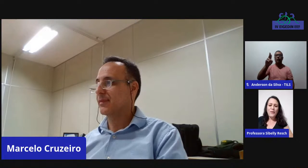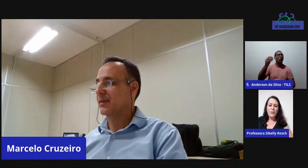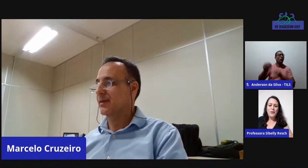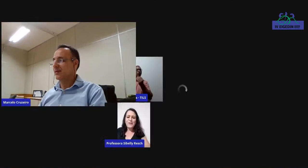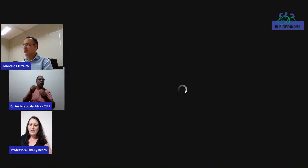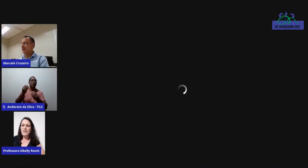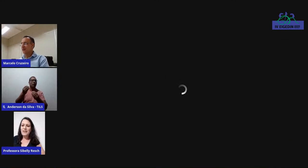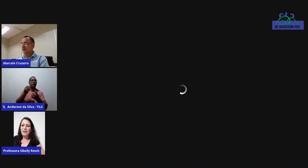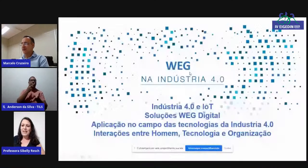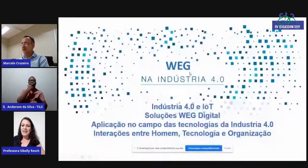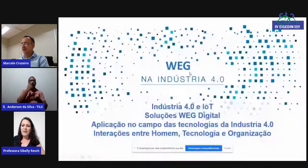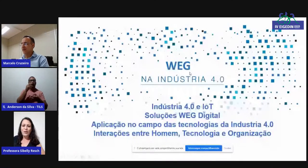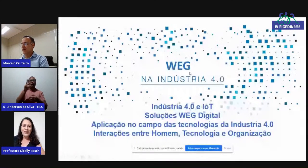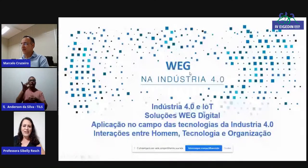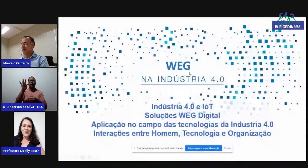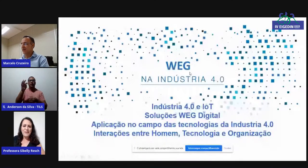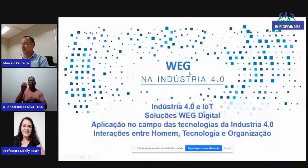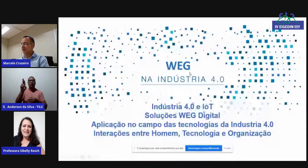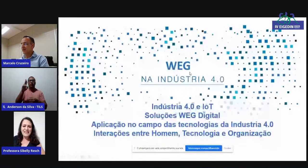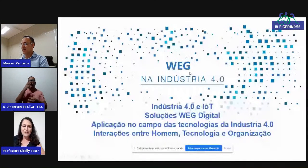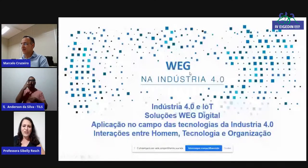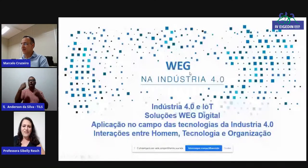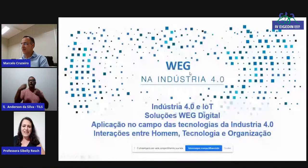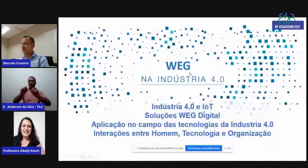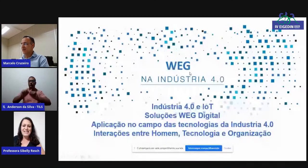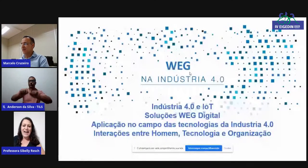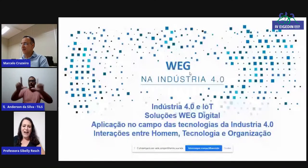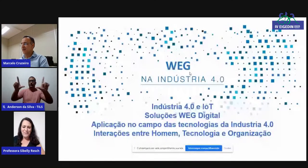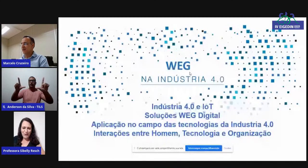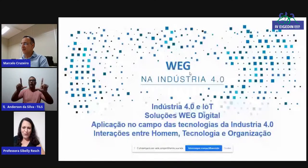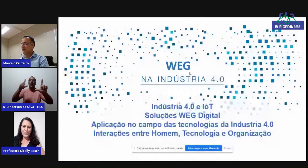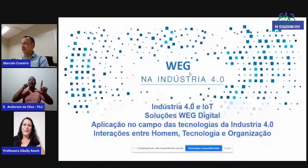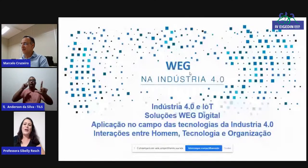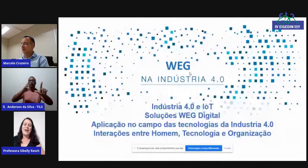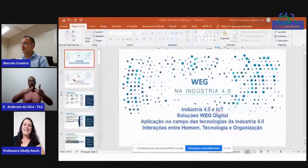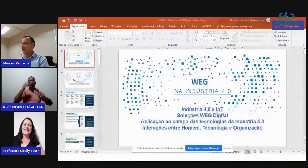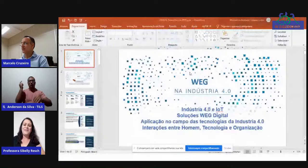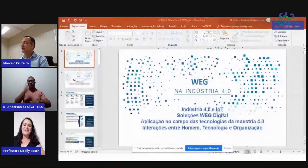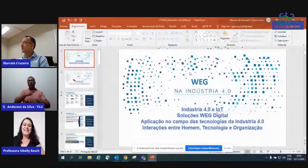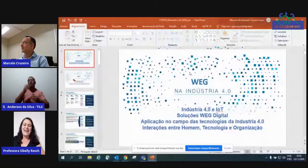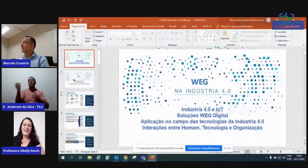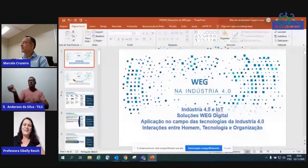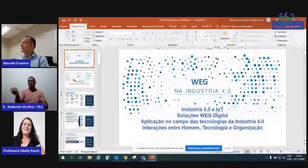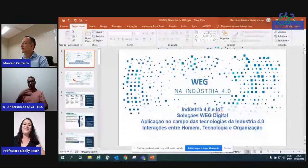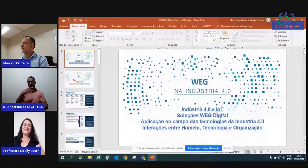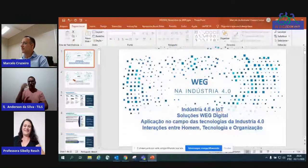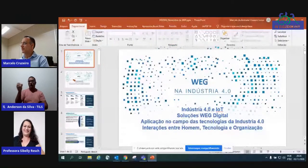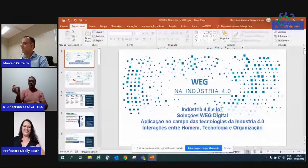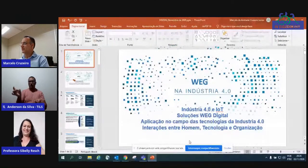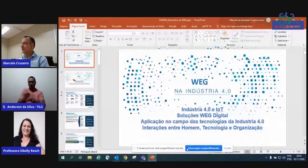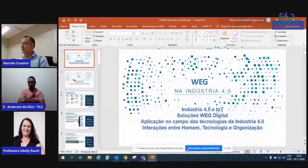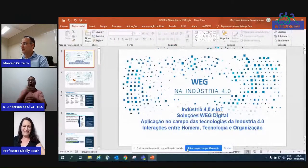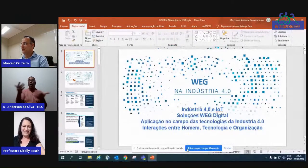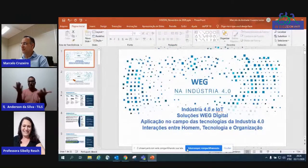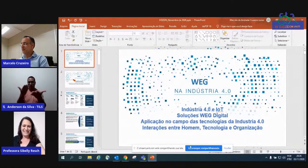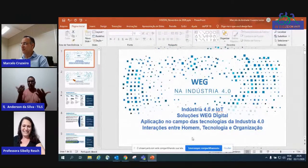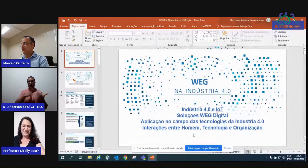acho que o professor Vitor tem que colocar a sua apresentação. Já vai iniciar. Pronto, agora sim, Marcelo.